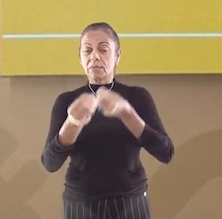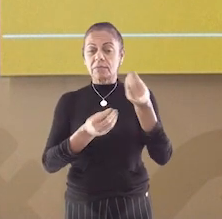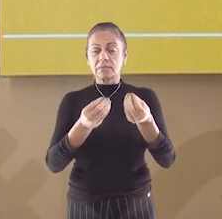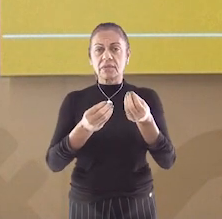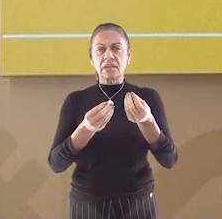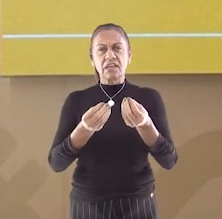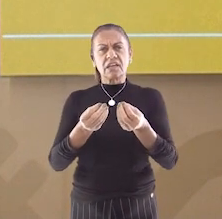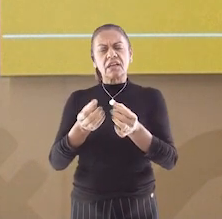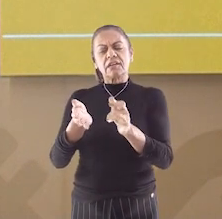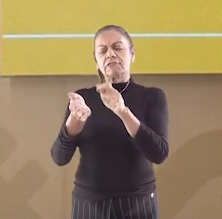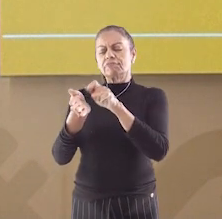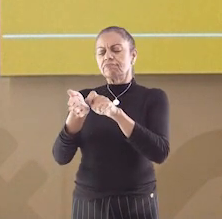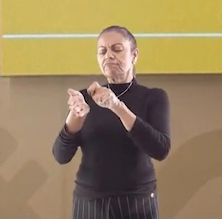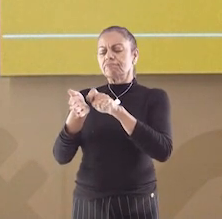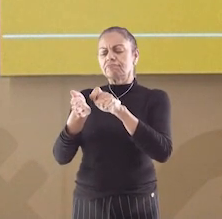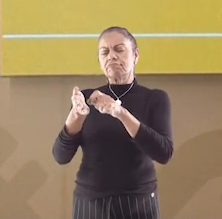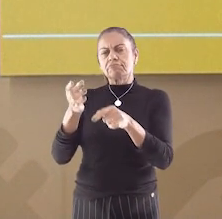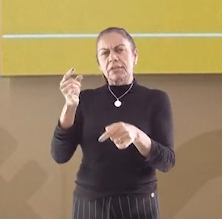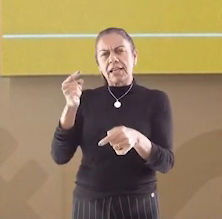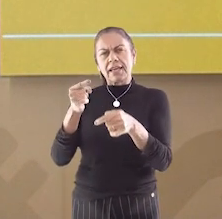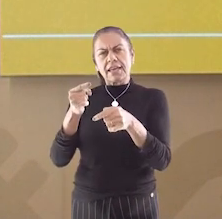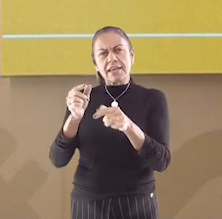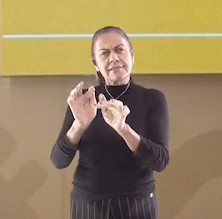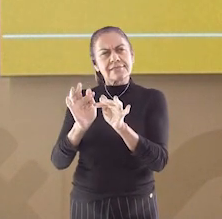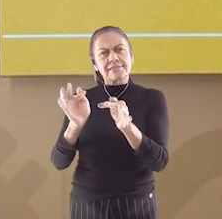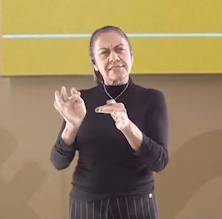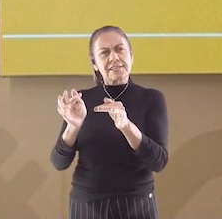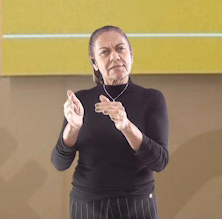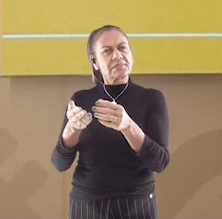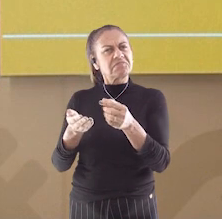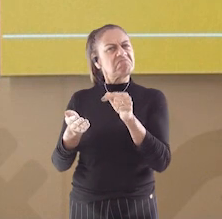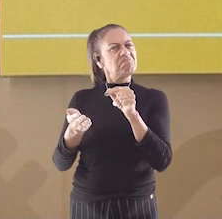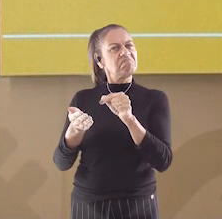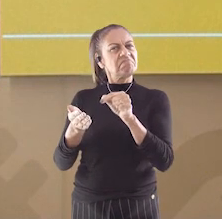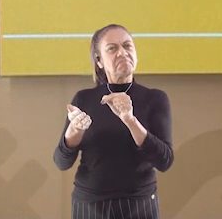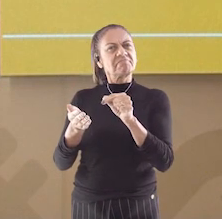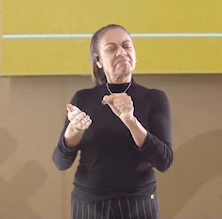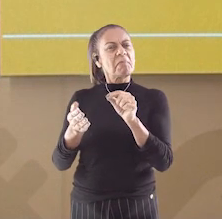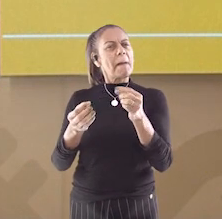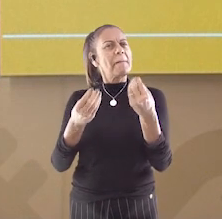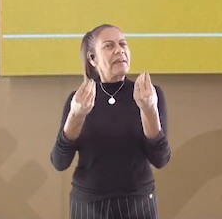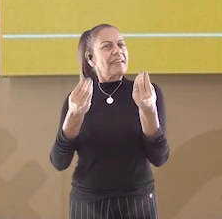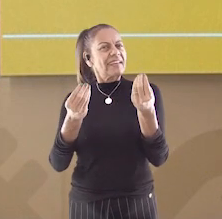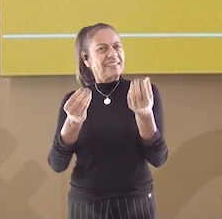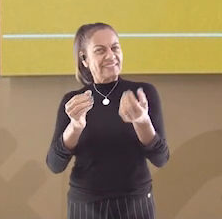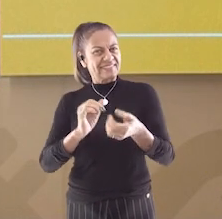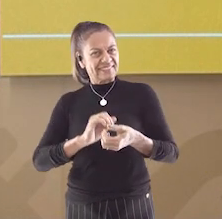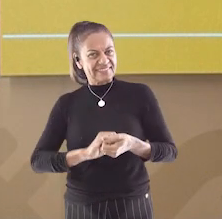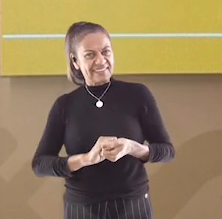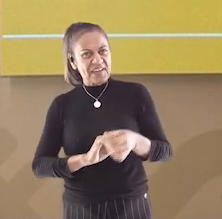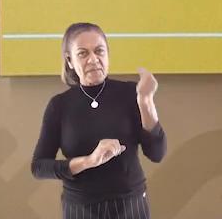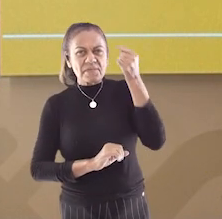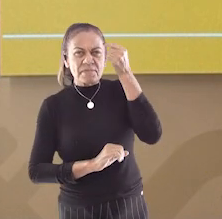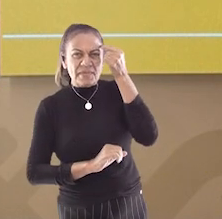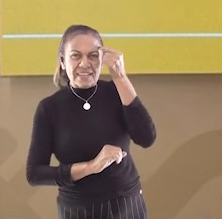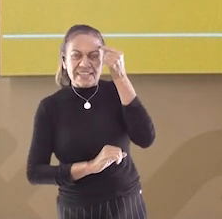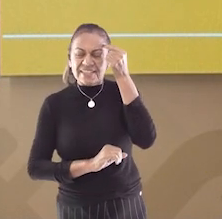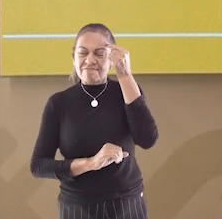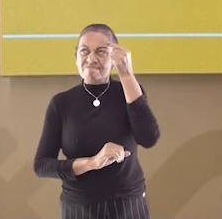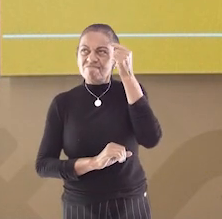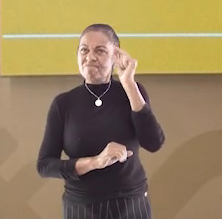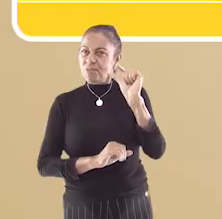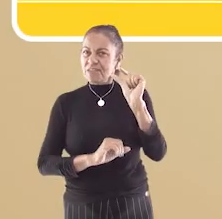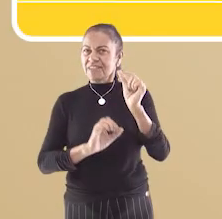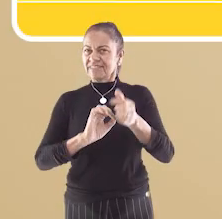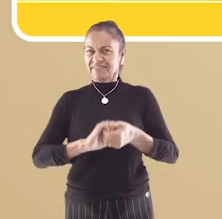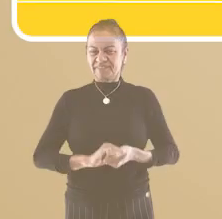e pessoal ou seria alguma coisa mais formal? E para que serve o bilhete, vocês sabem? Pensem um pouquinho aí em